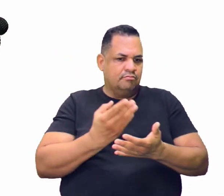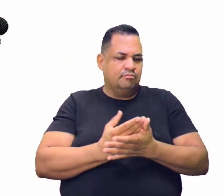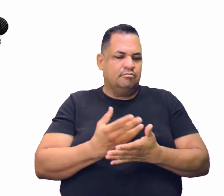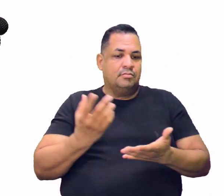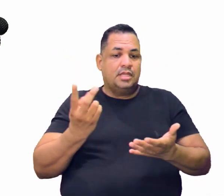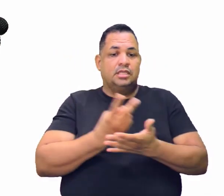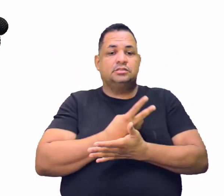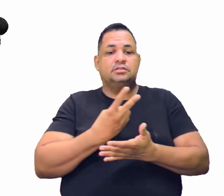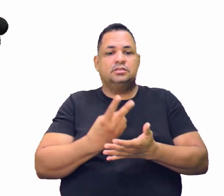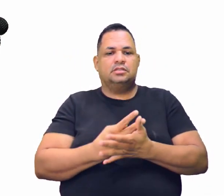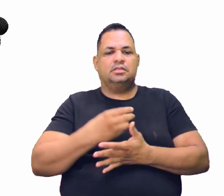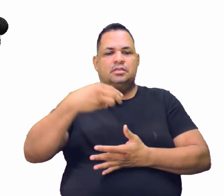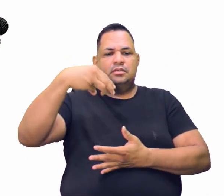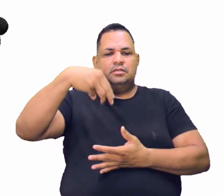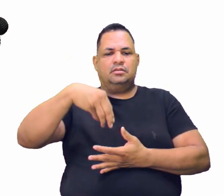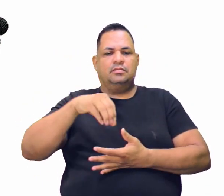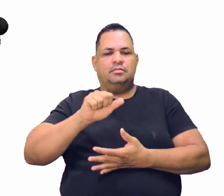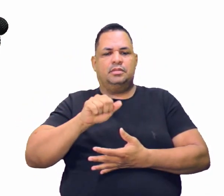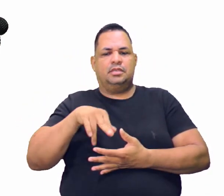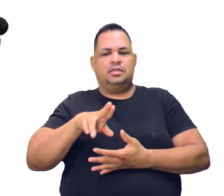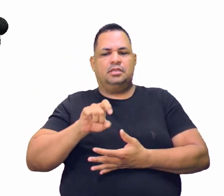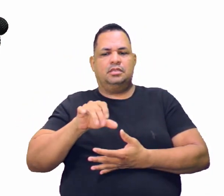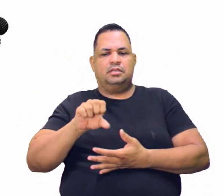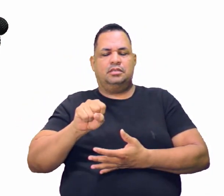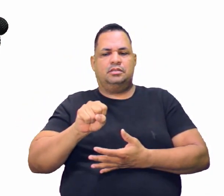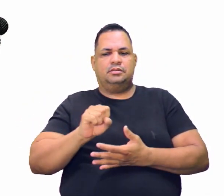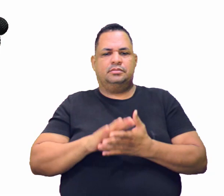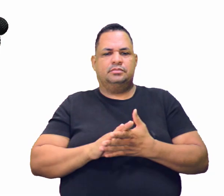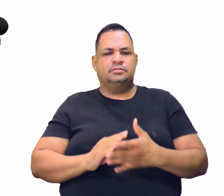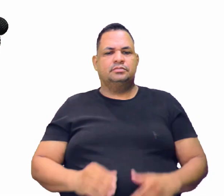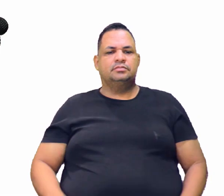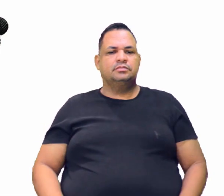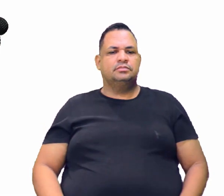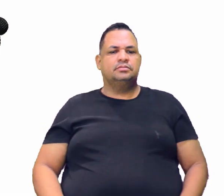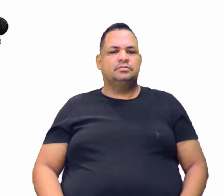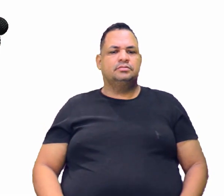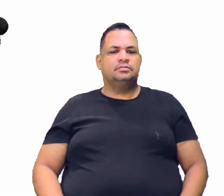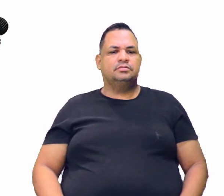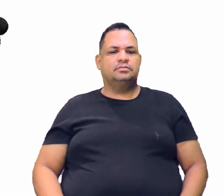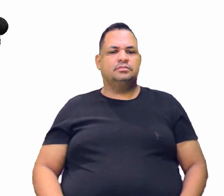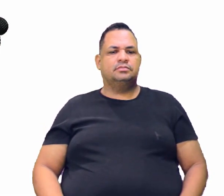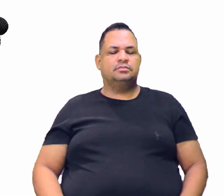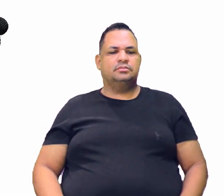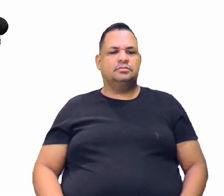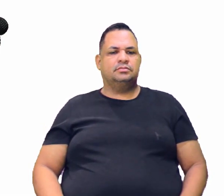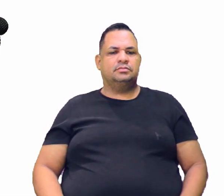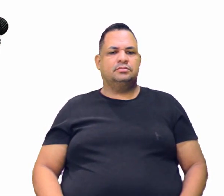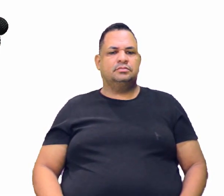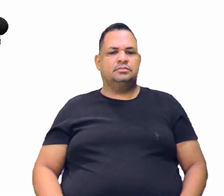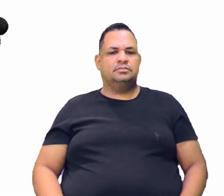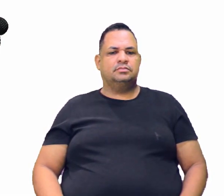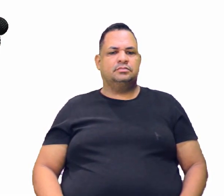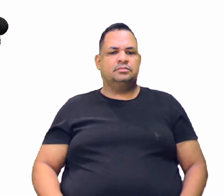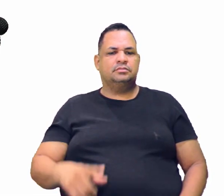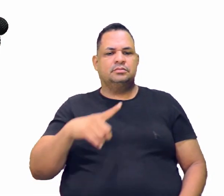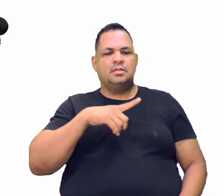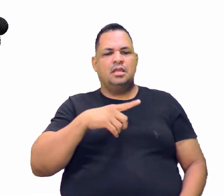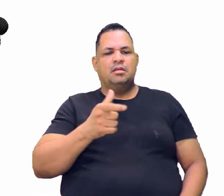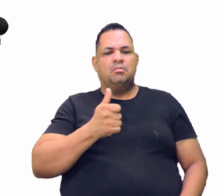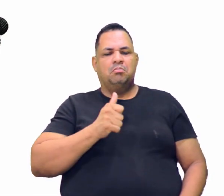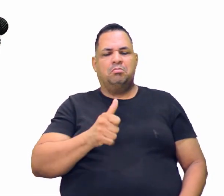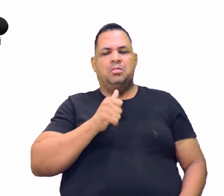desvio aqui de concordância, tá certo? Ó, o certo seria: tenham